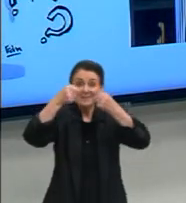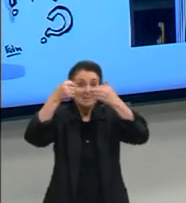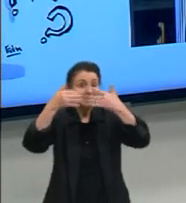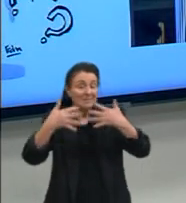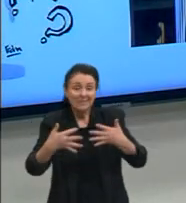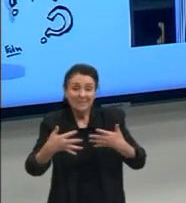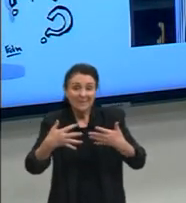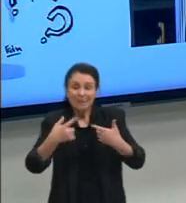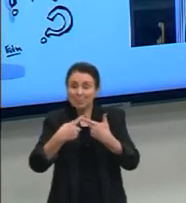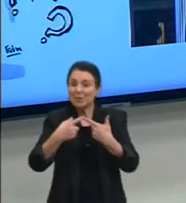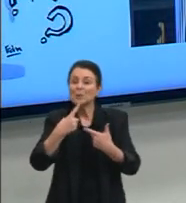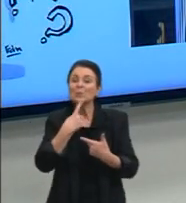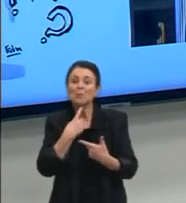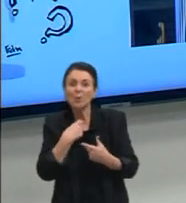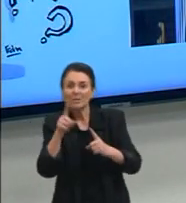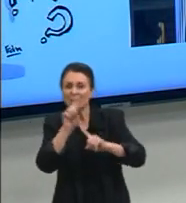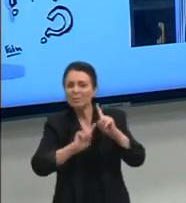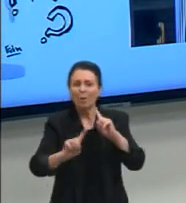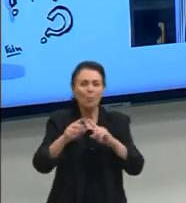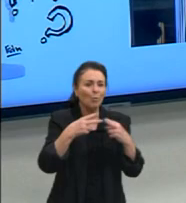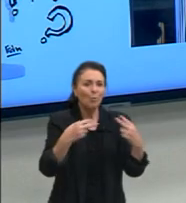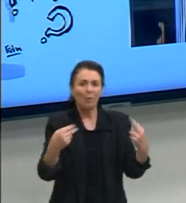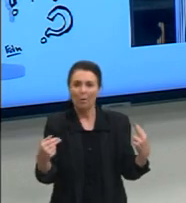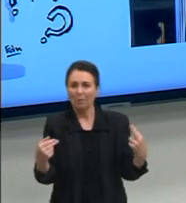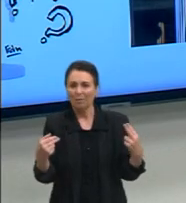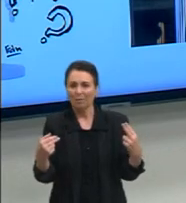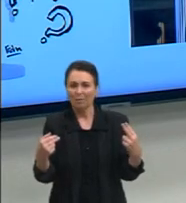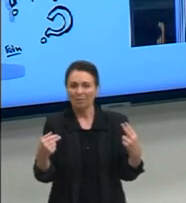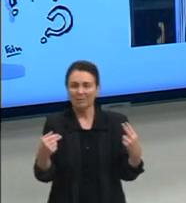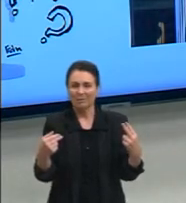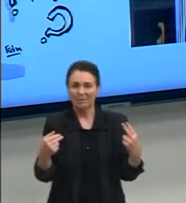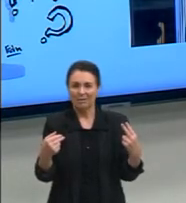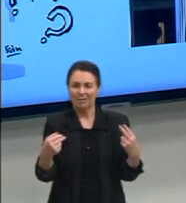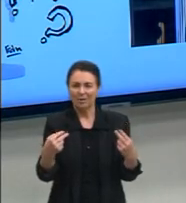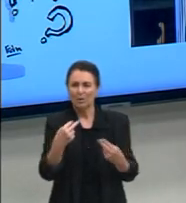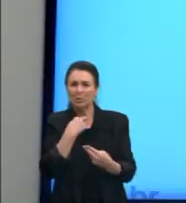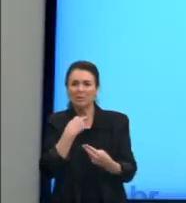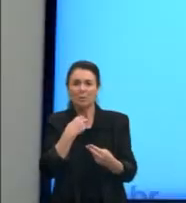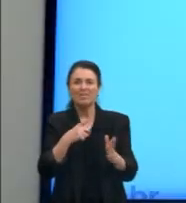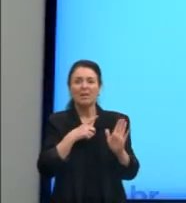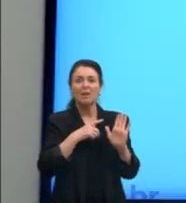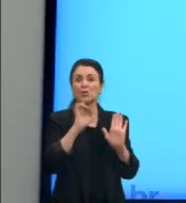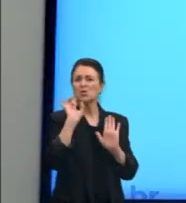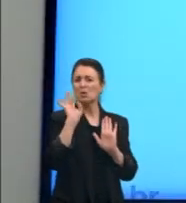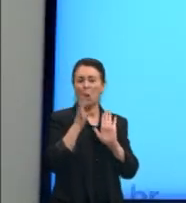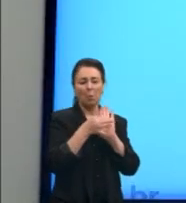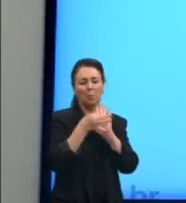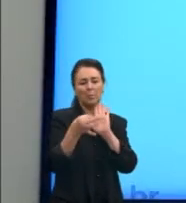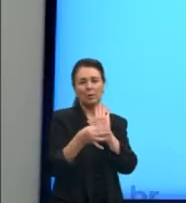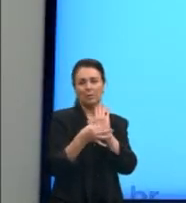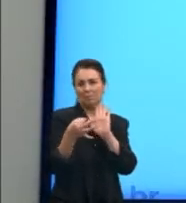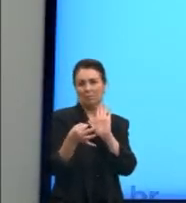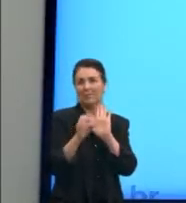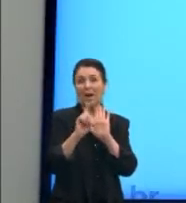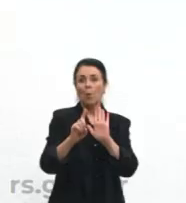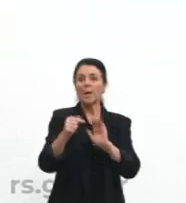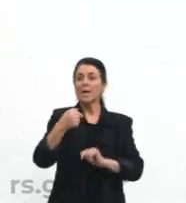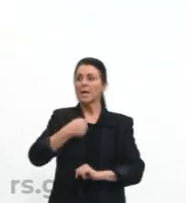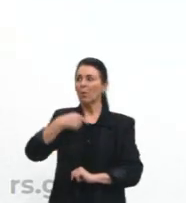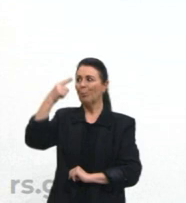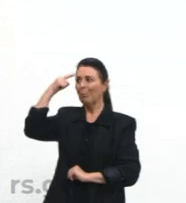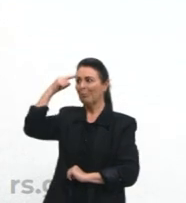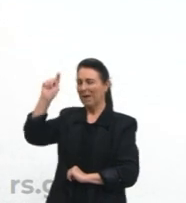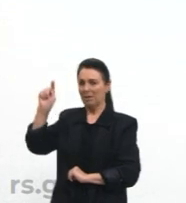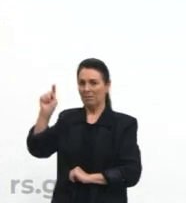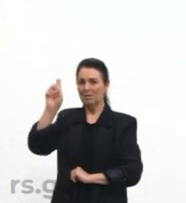de algum determinado elemento ensinar nós não podemos ter opinião eu acho não eu penso eu já